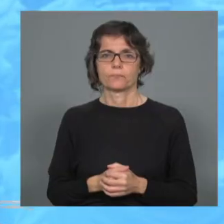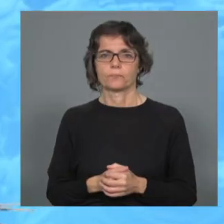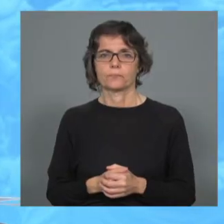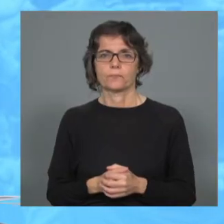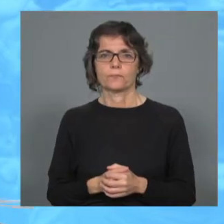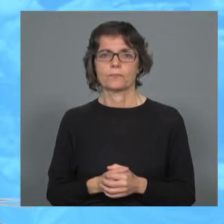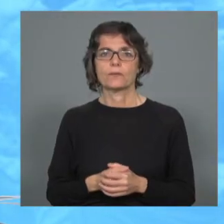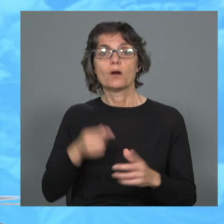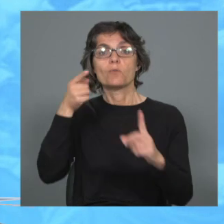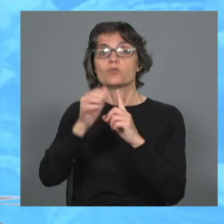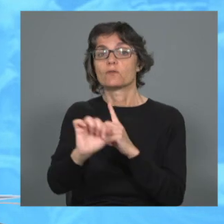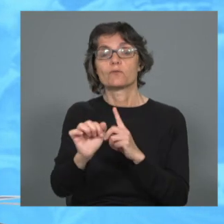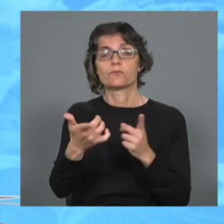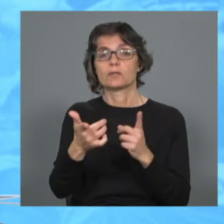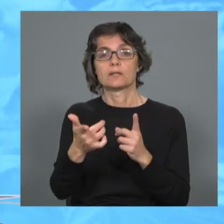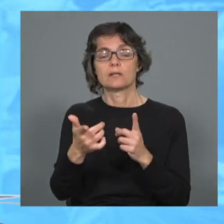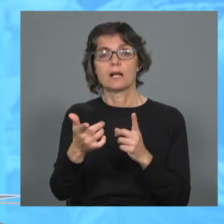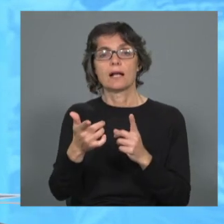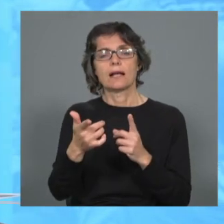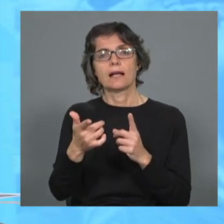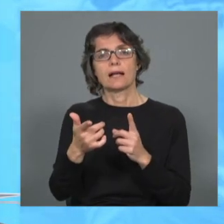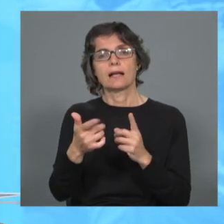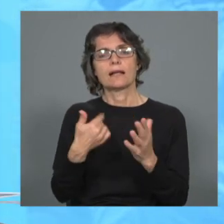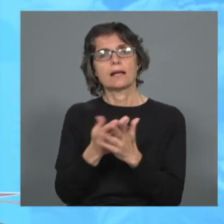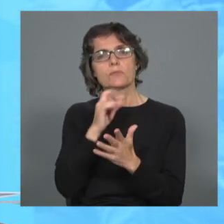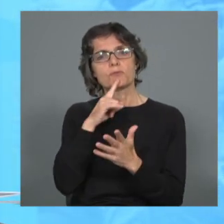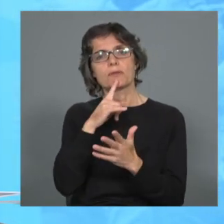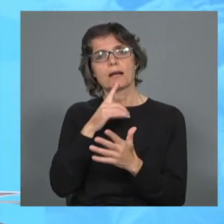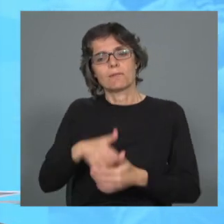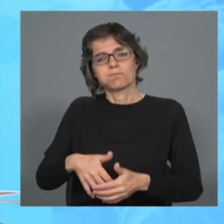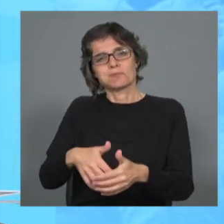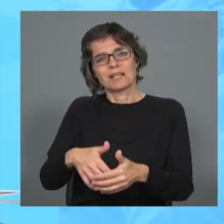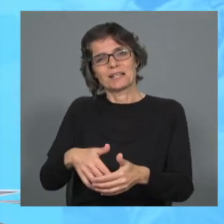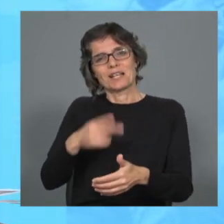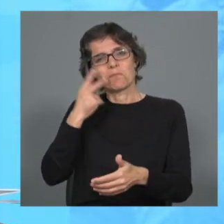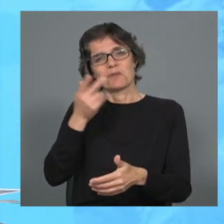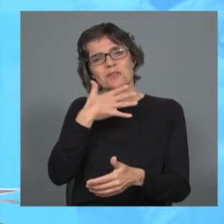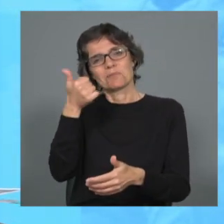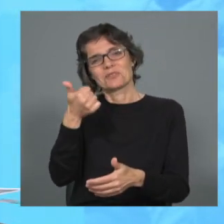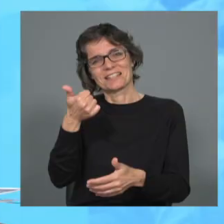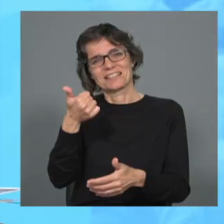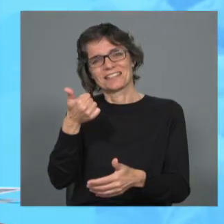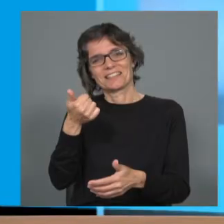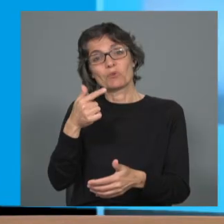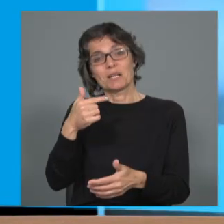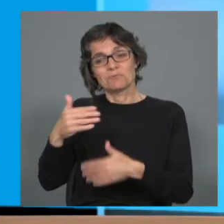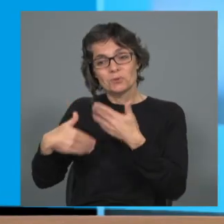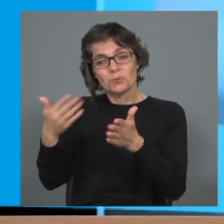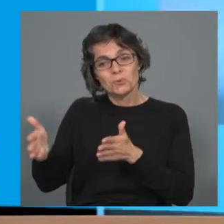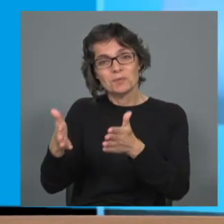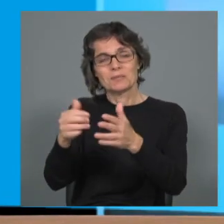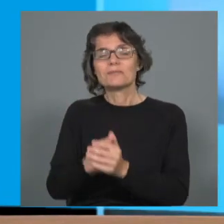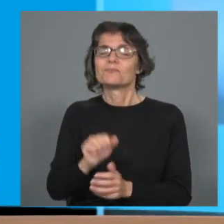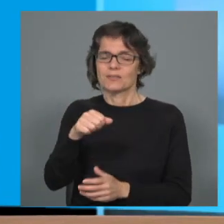da maternidade um passo que vai dar mais beleza à vida pessoal e familiar. Sim, e um passo que seja